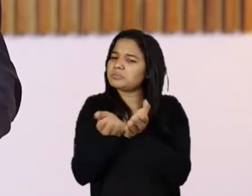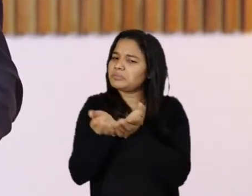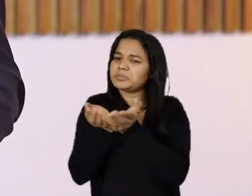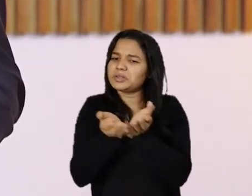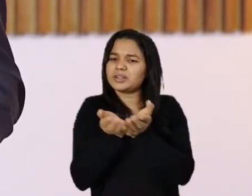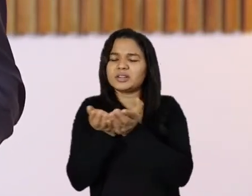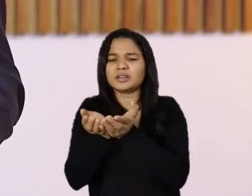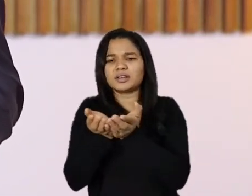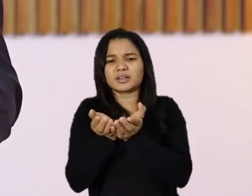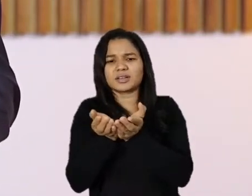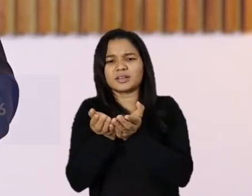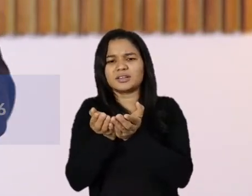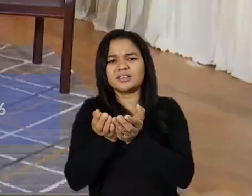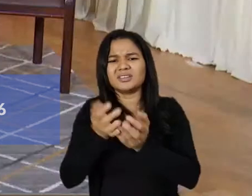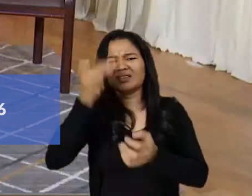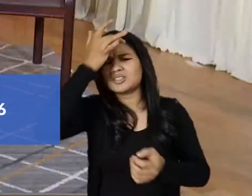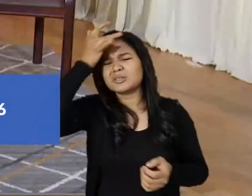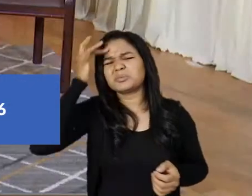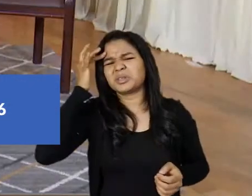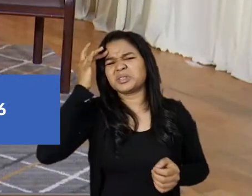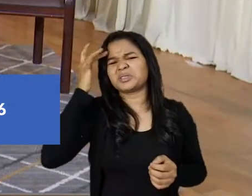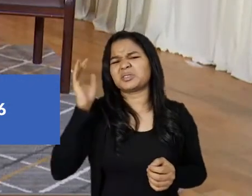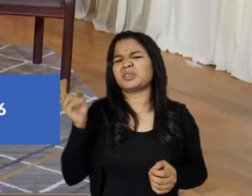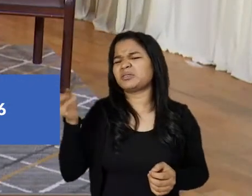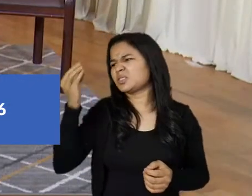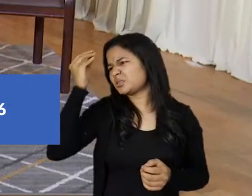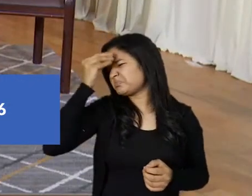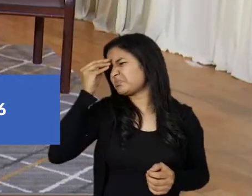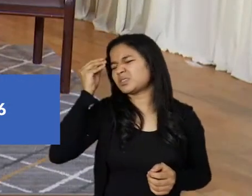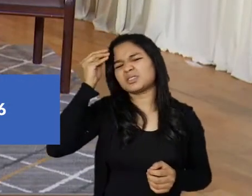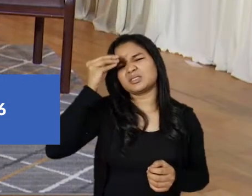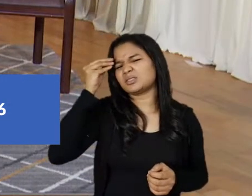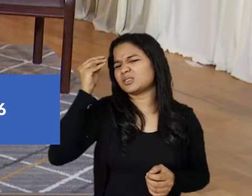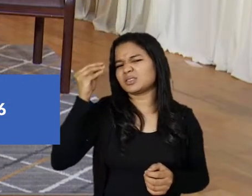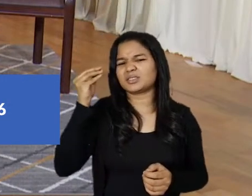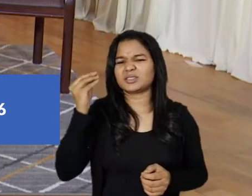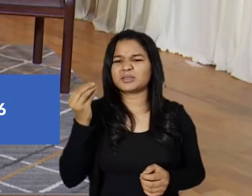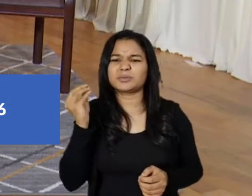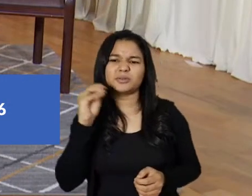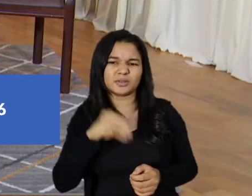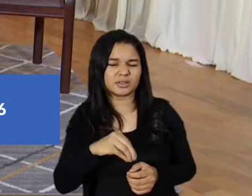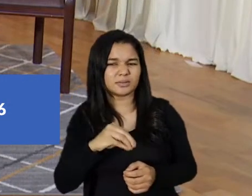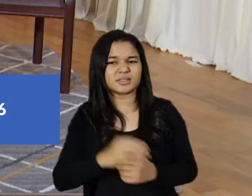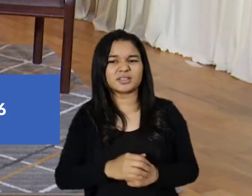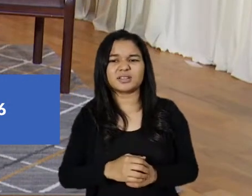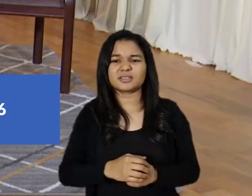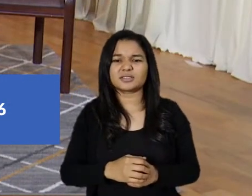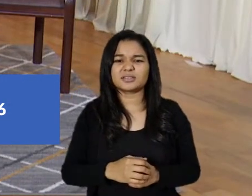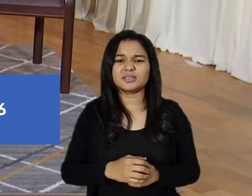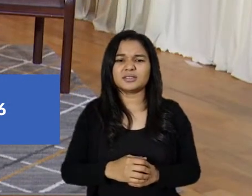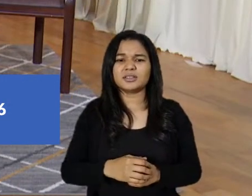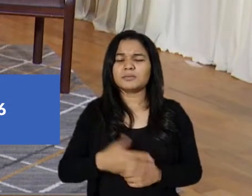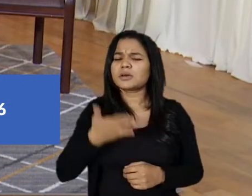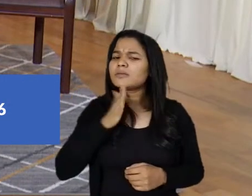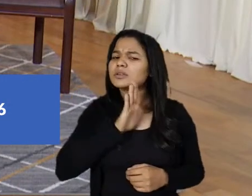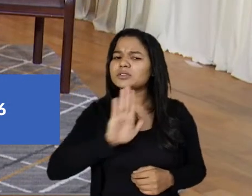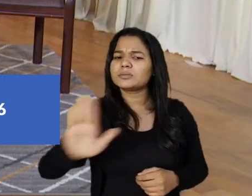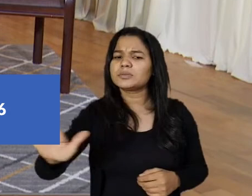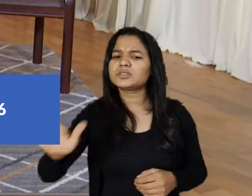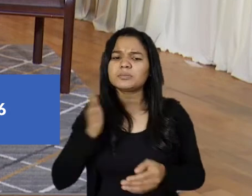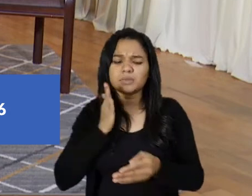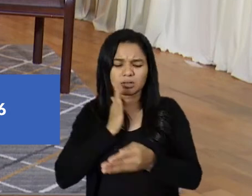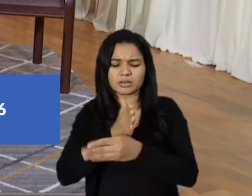valer da providência divina para entrar naquele local onde Deus separou para salvar as famílias. No entanto,